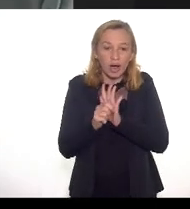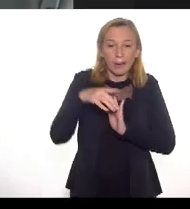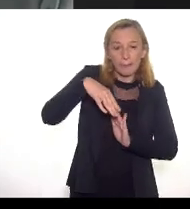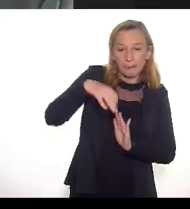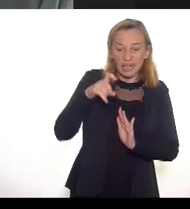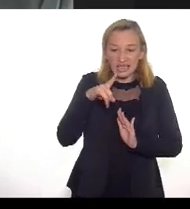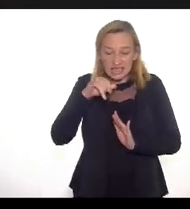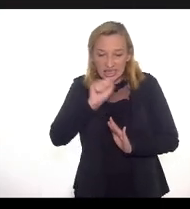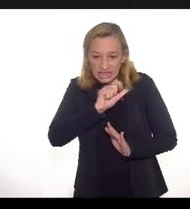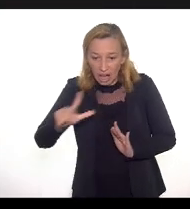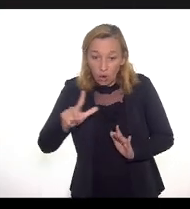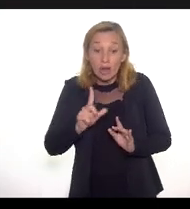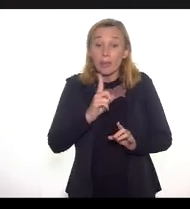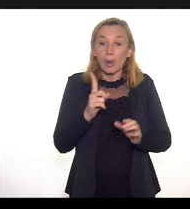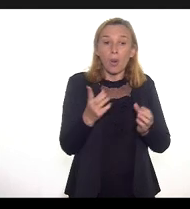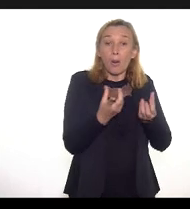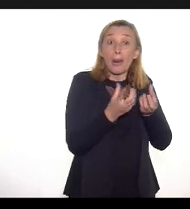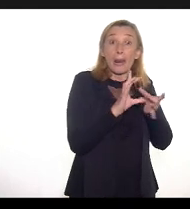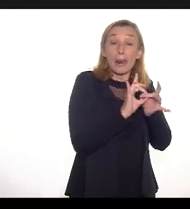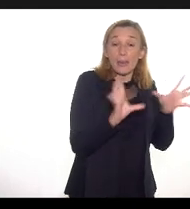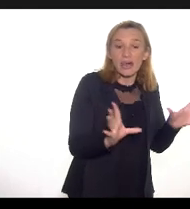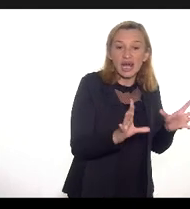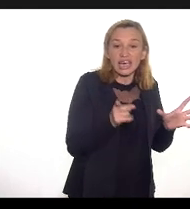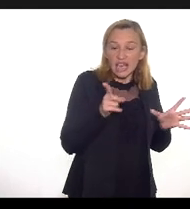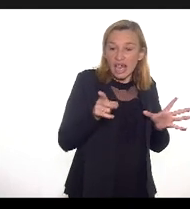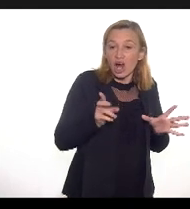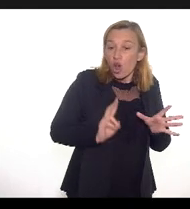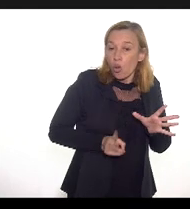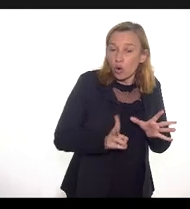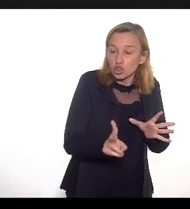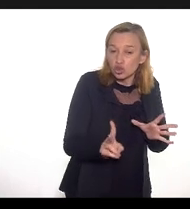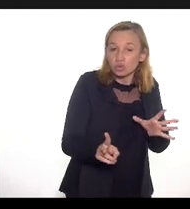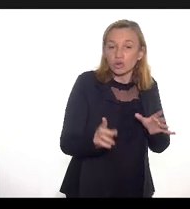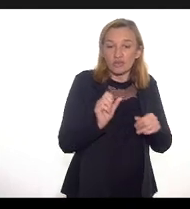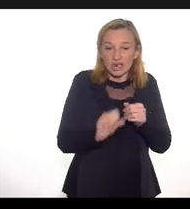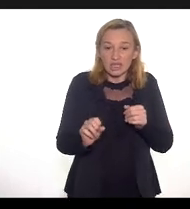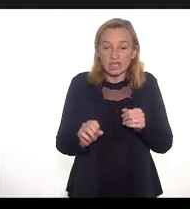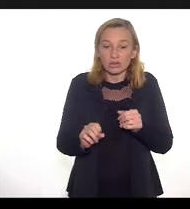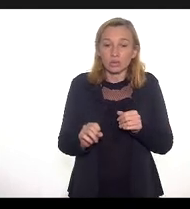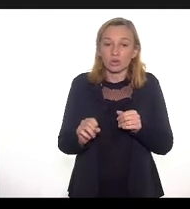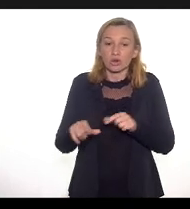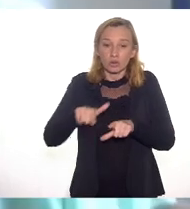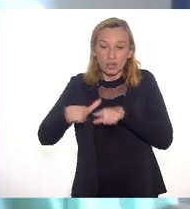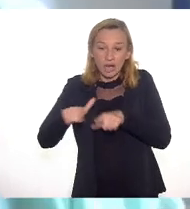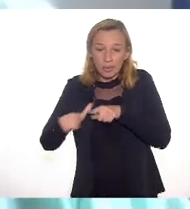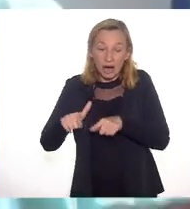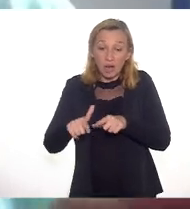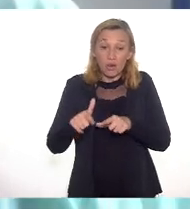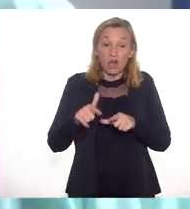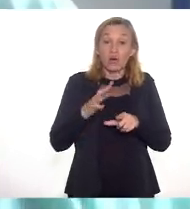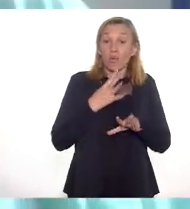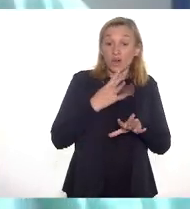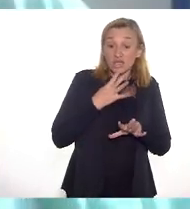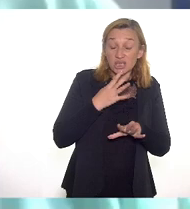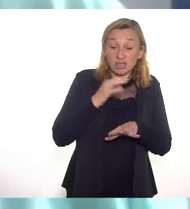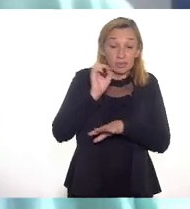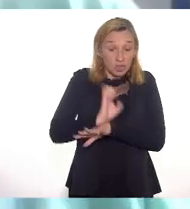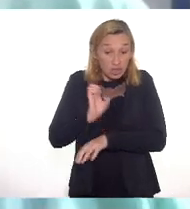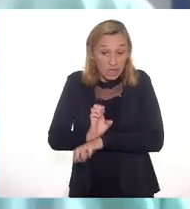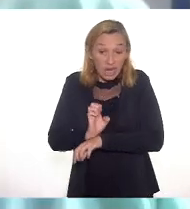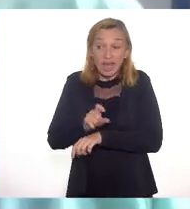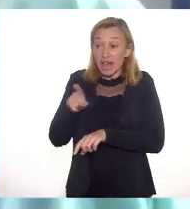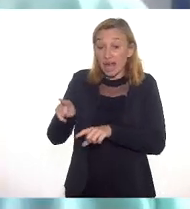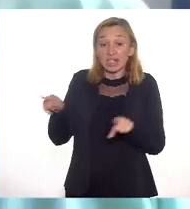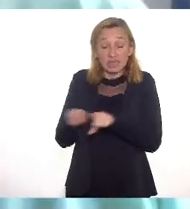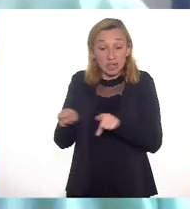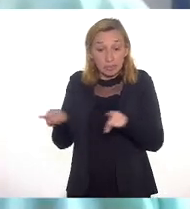Não permitir que ela continue fazendo esse serviço reconhecido pelo Estado, porque ela também defende